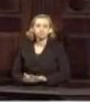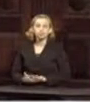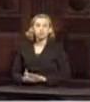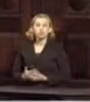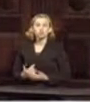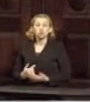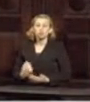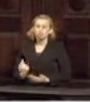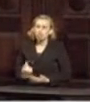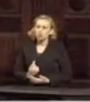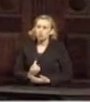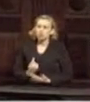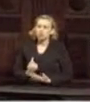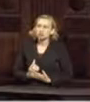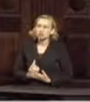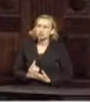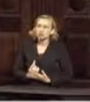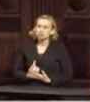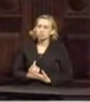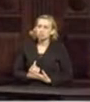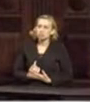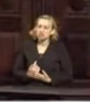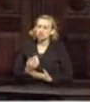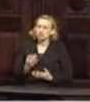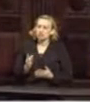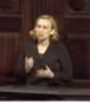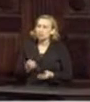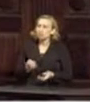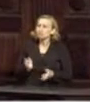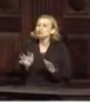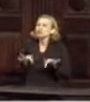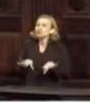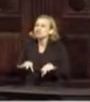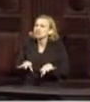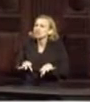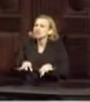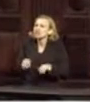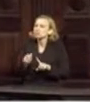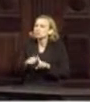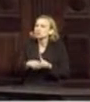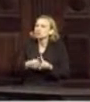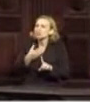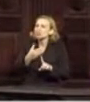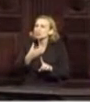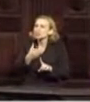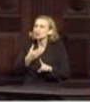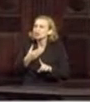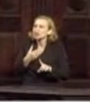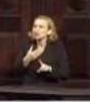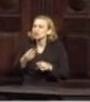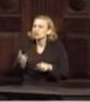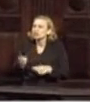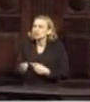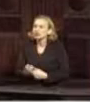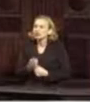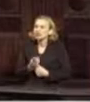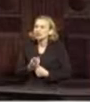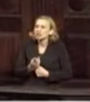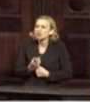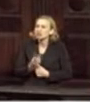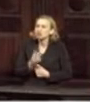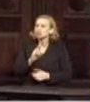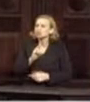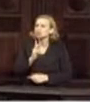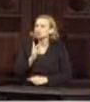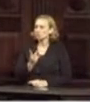nos aproximando de meados do mês de dezembro e a questão do empréstimo de 2,9 bilhões